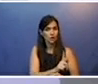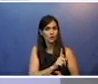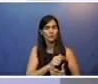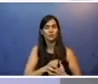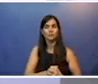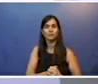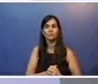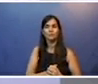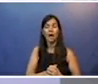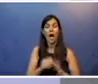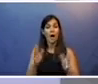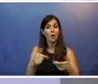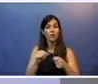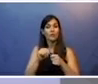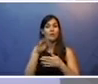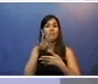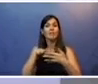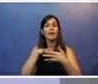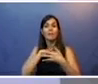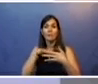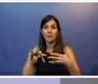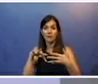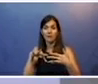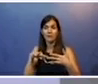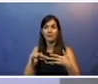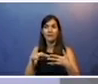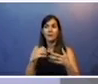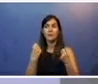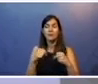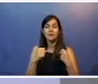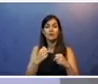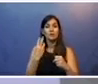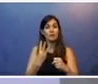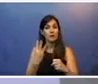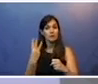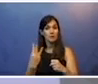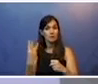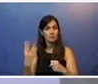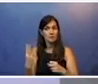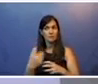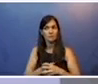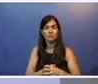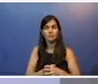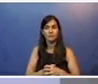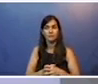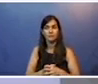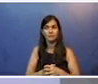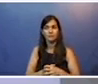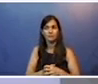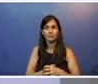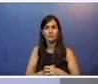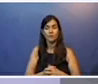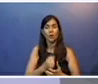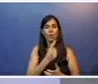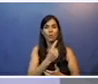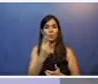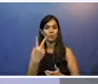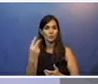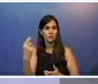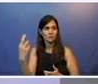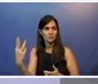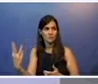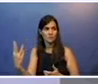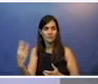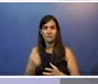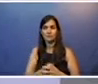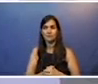Aí para fazer a tabela a gente precisa saber contar até 3. Ó, 1, 2, 3 no